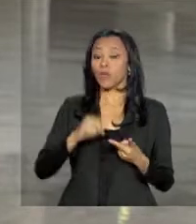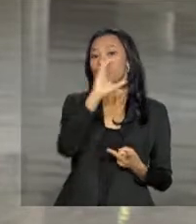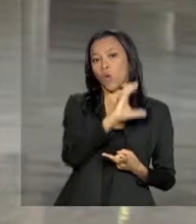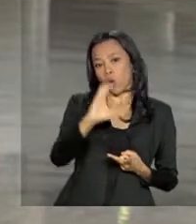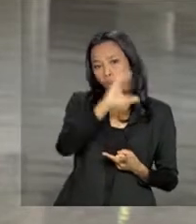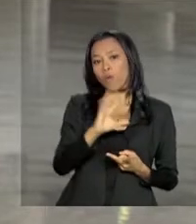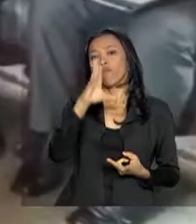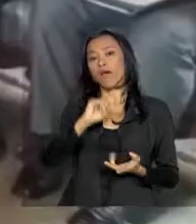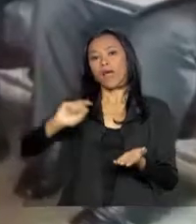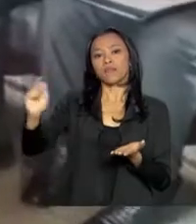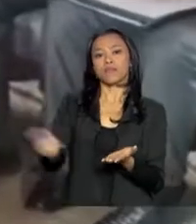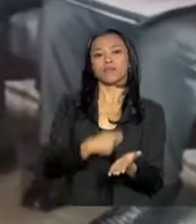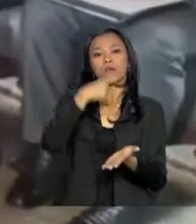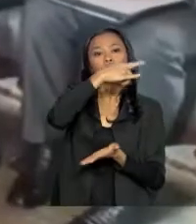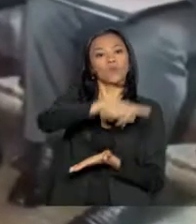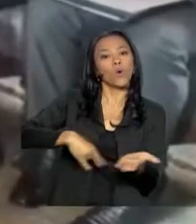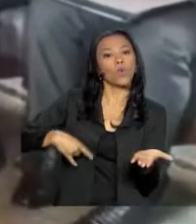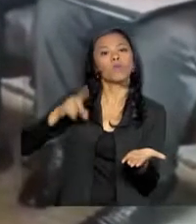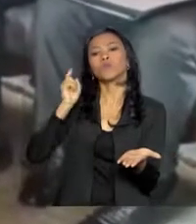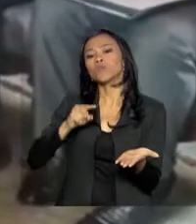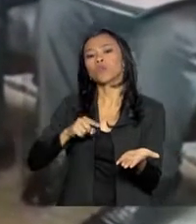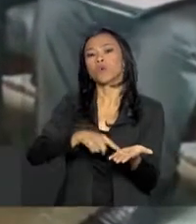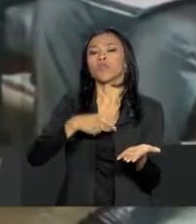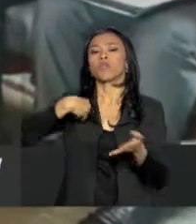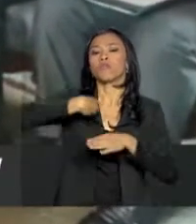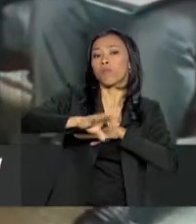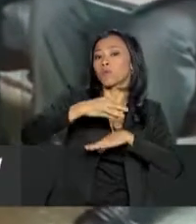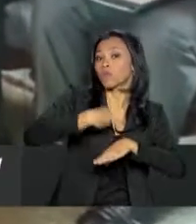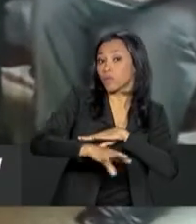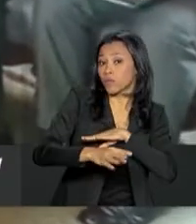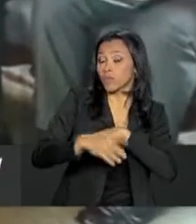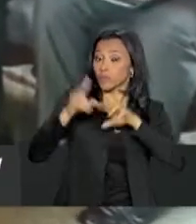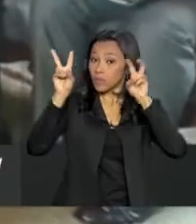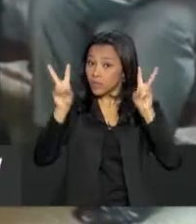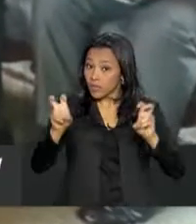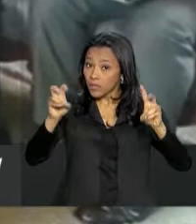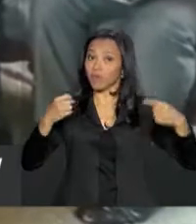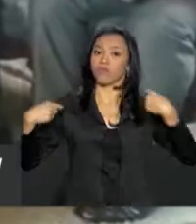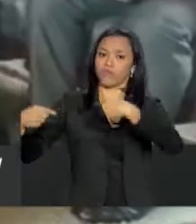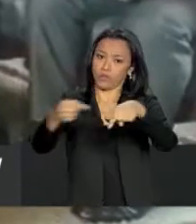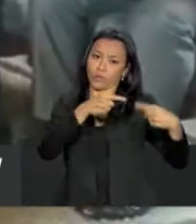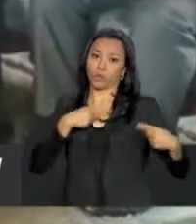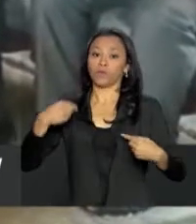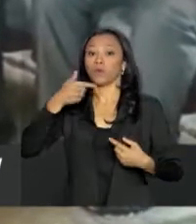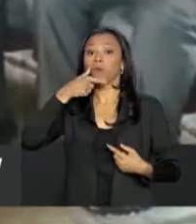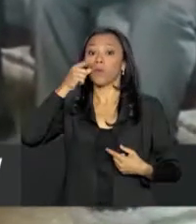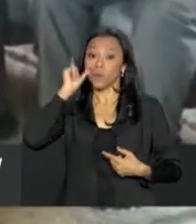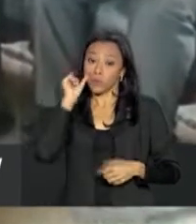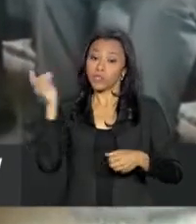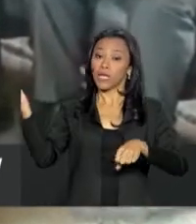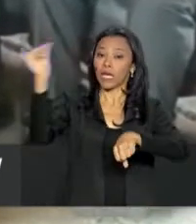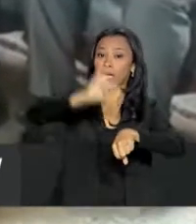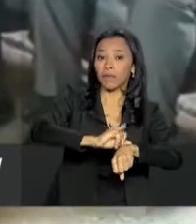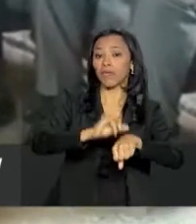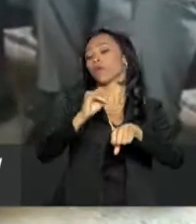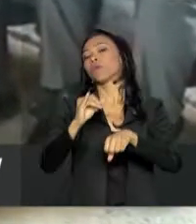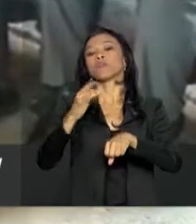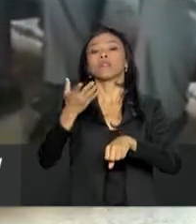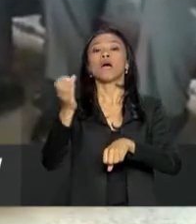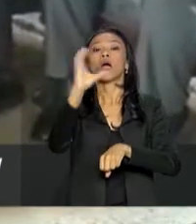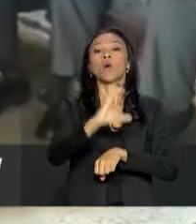sobre informações migratórias o assunto foi discutido ontem em bogotá na capital da colômbia